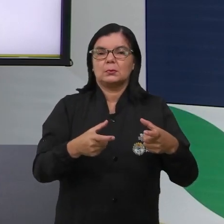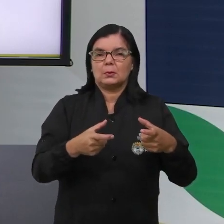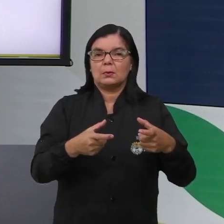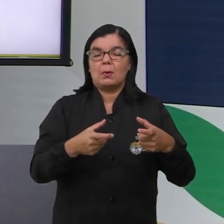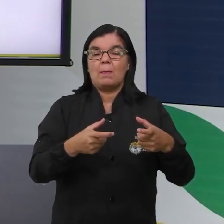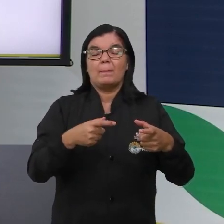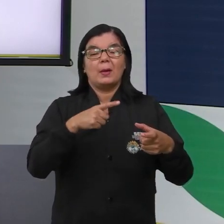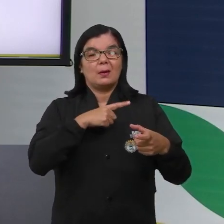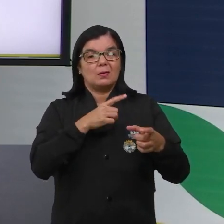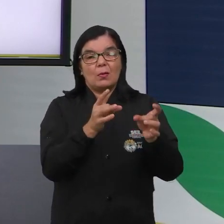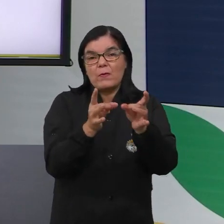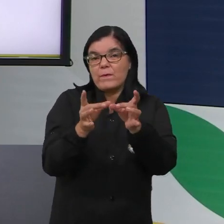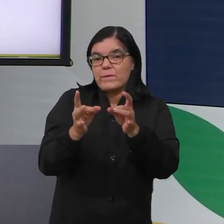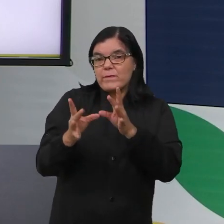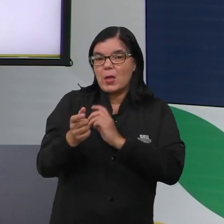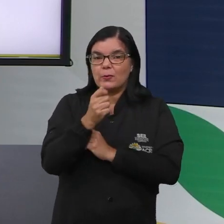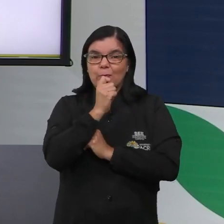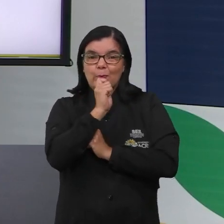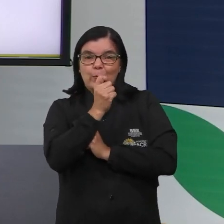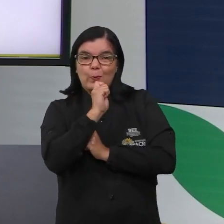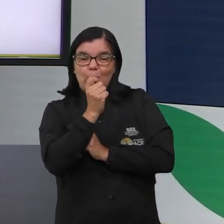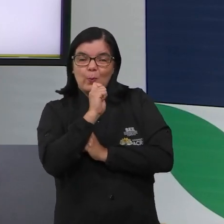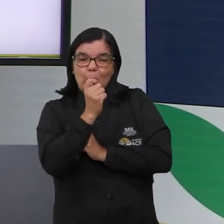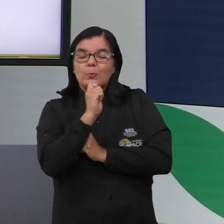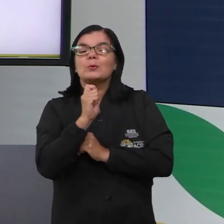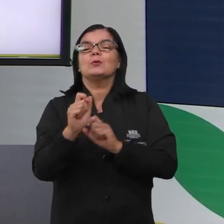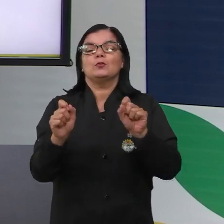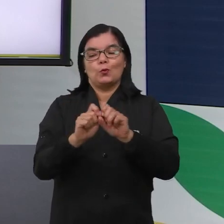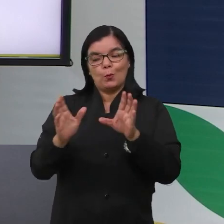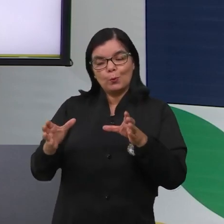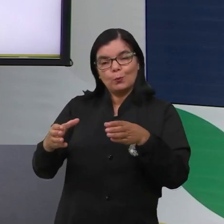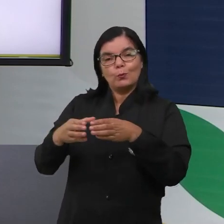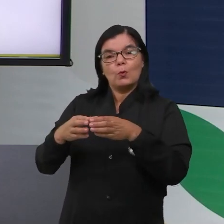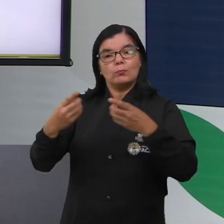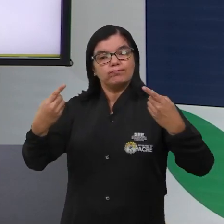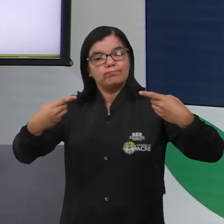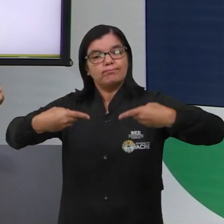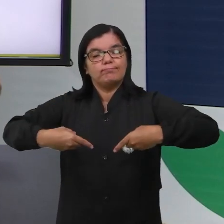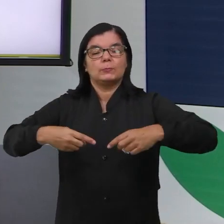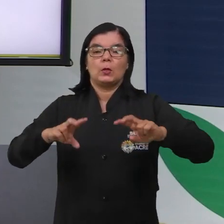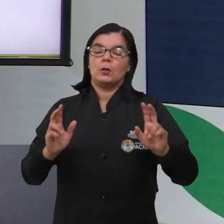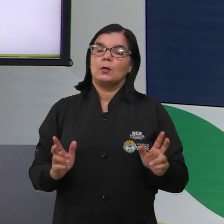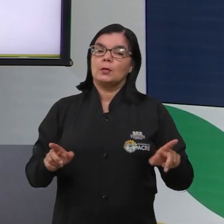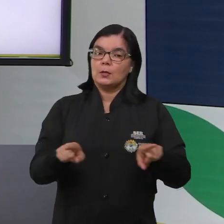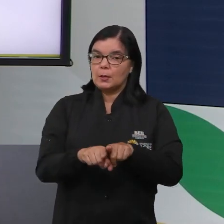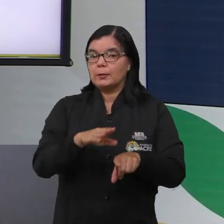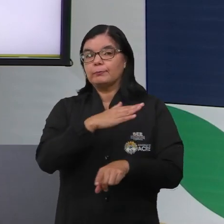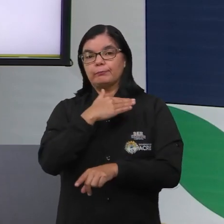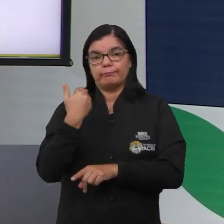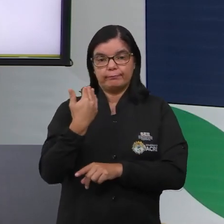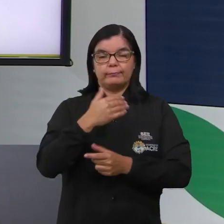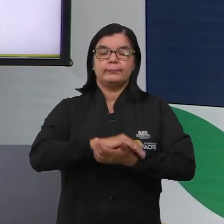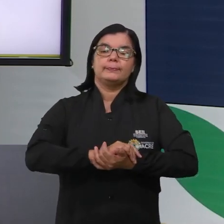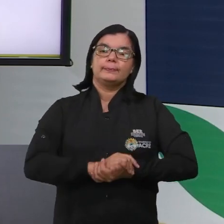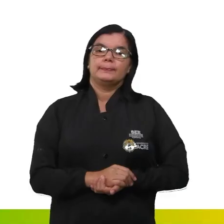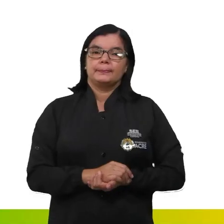para efetuar a venda de drogas, criando aqueles grupos rivais que se enfrentam e se matam.